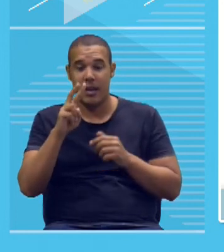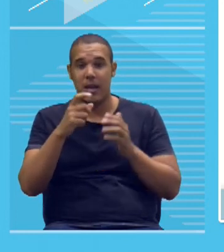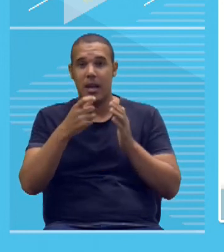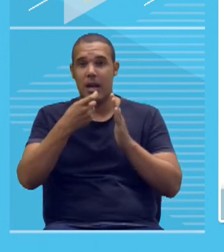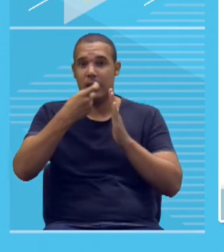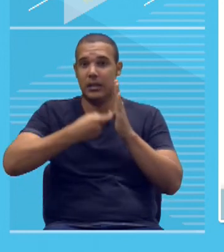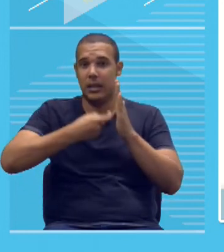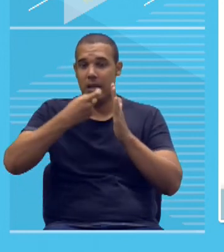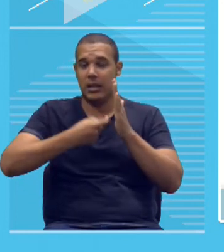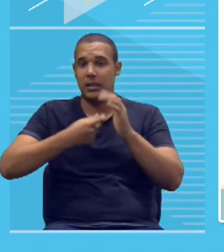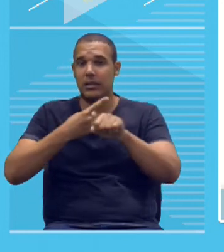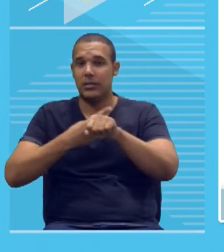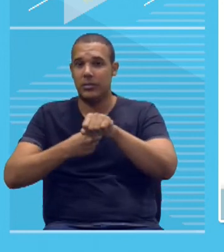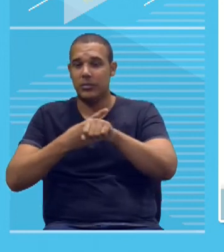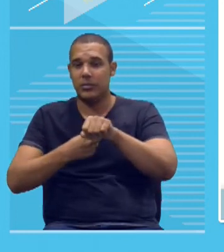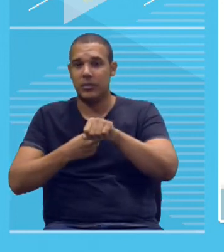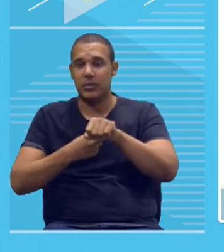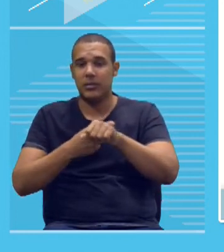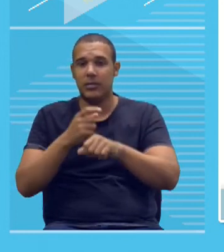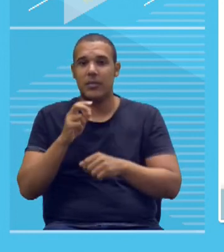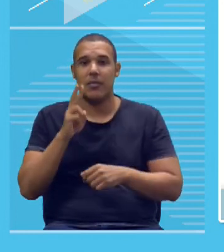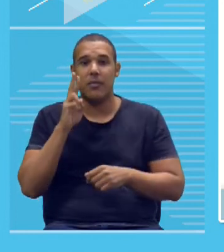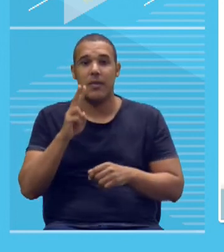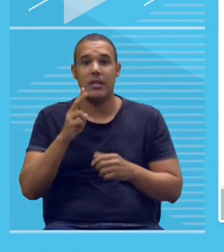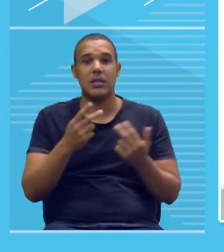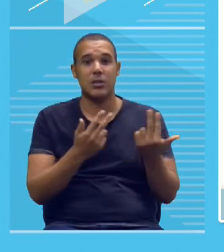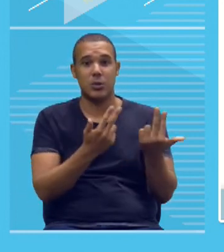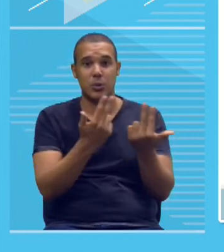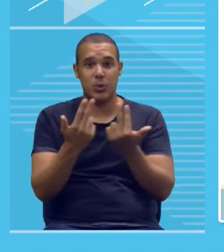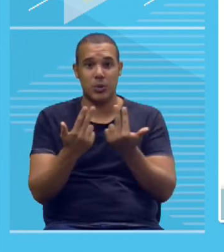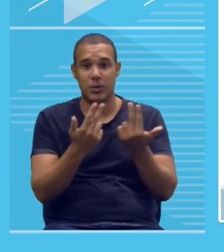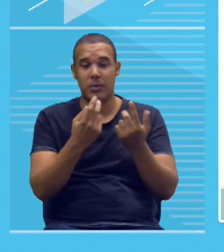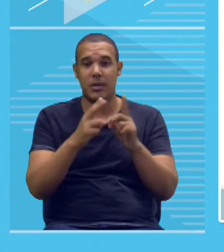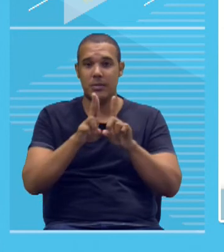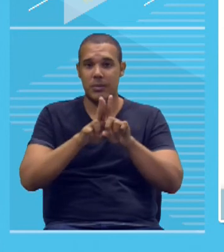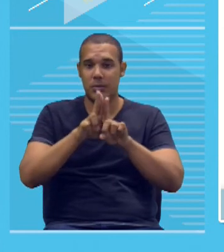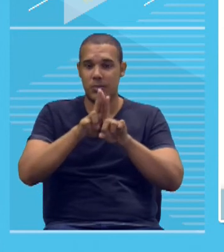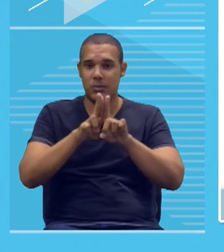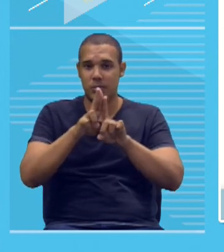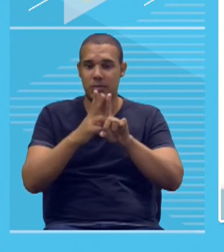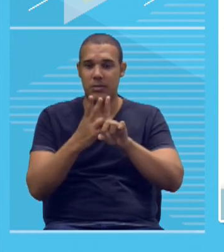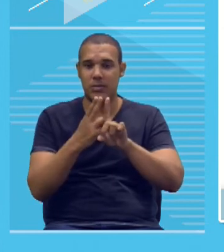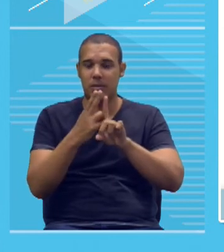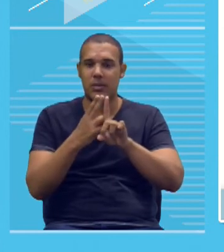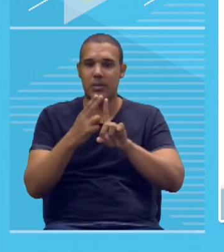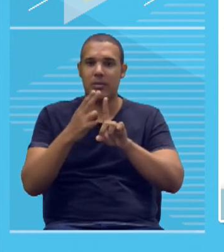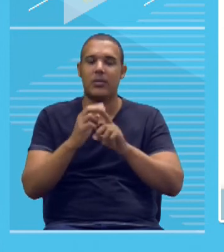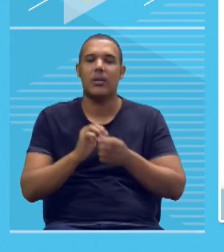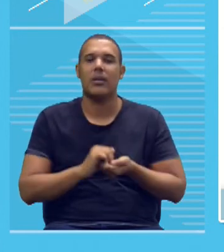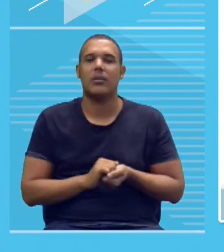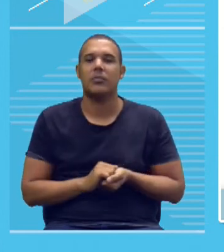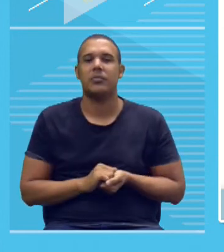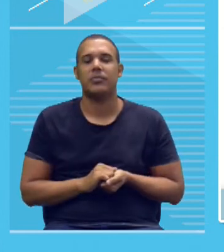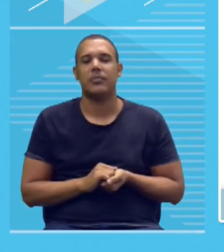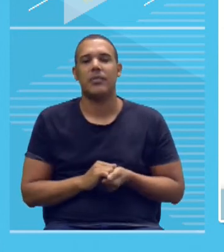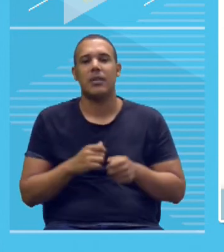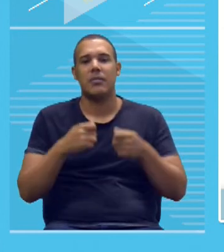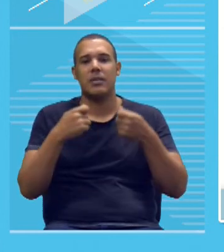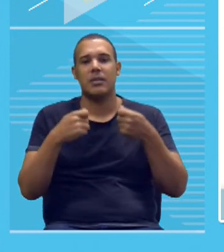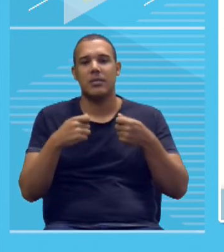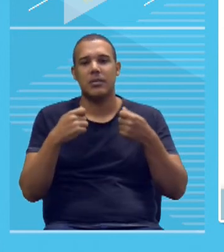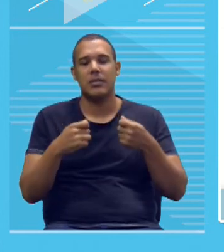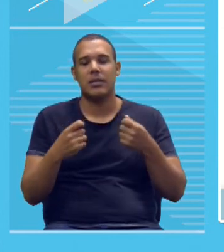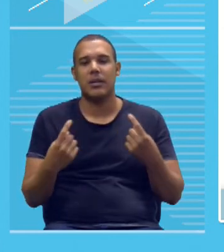e para o tempo verificar se ambas se encontram na mesma unidade se não tiver você vai ter que realizar a